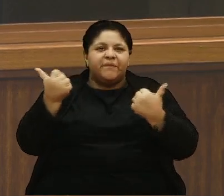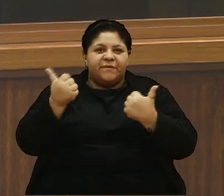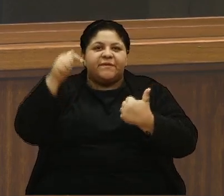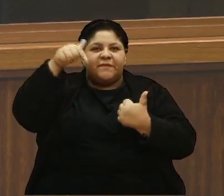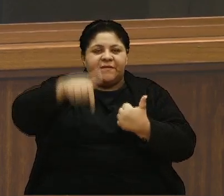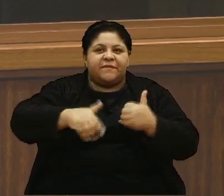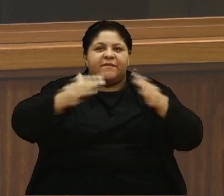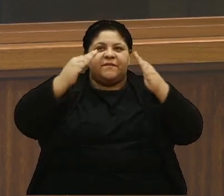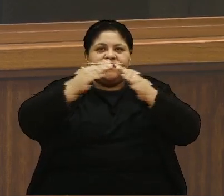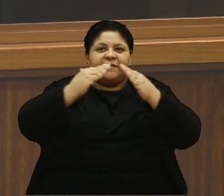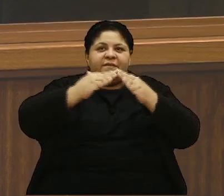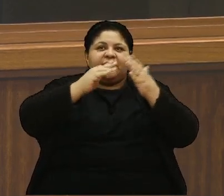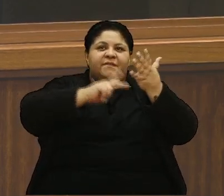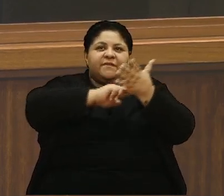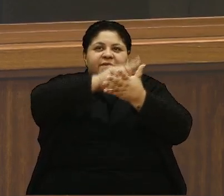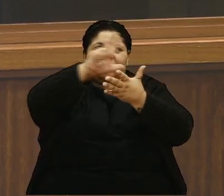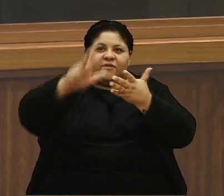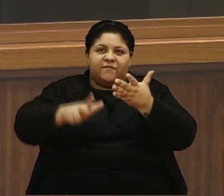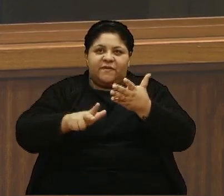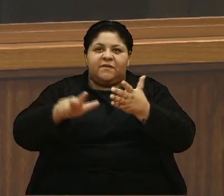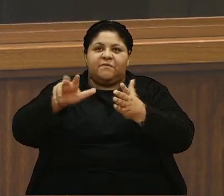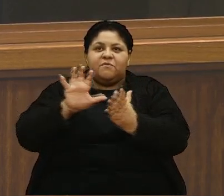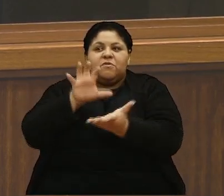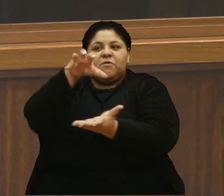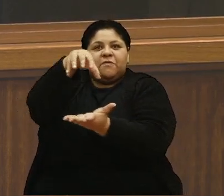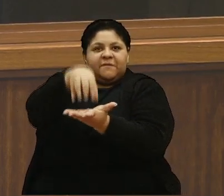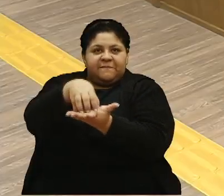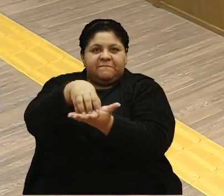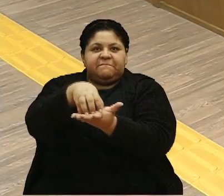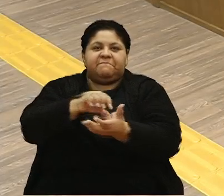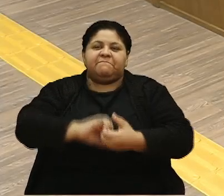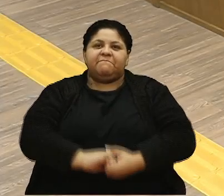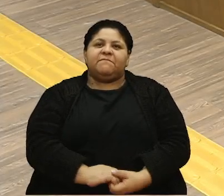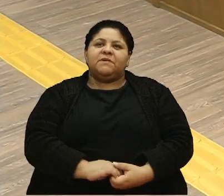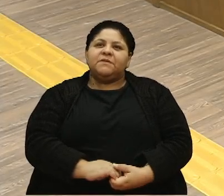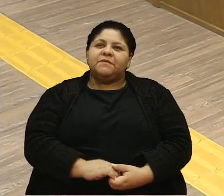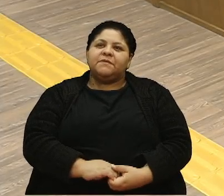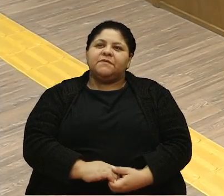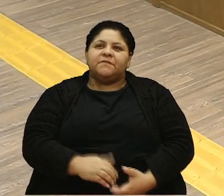da Casa dos vários setores. Obrigado, vereadora.